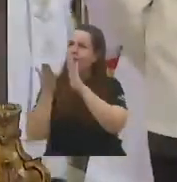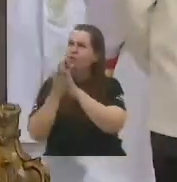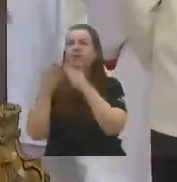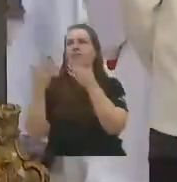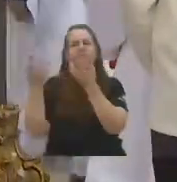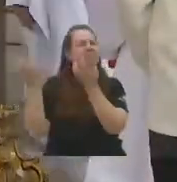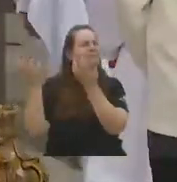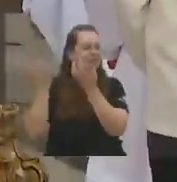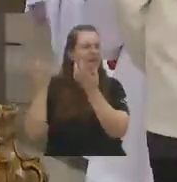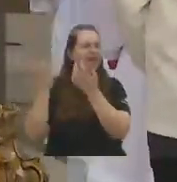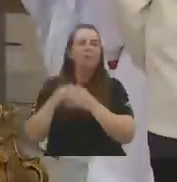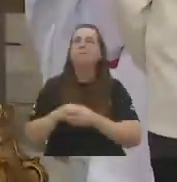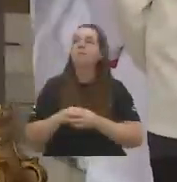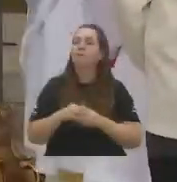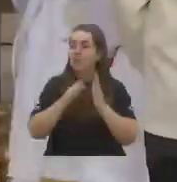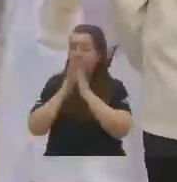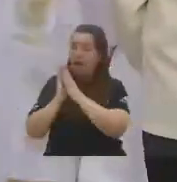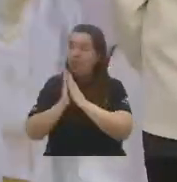quero adorar-te,